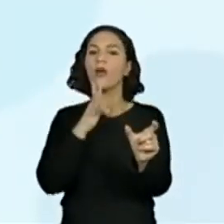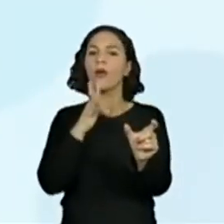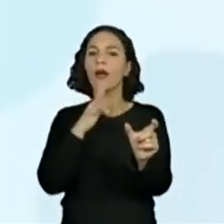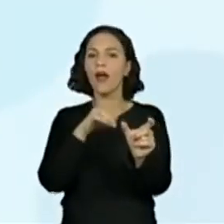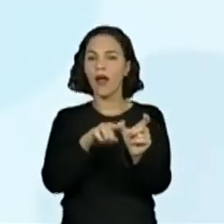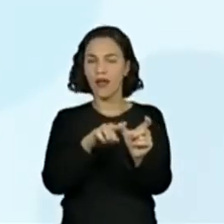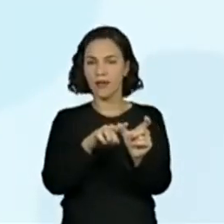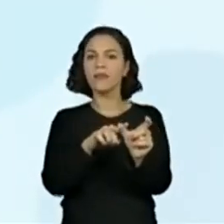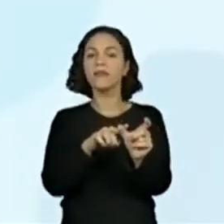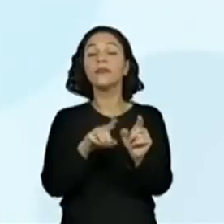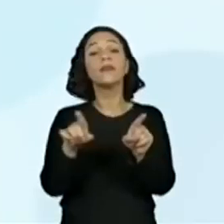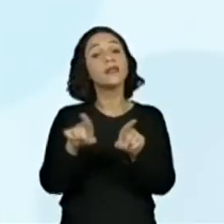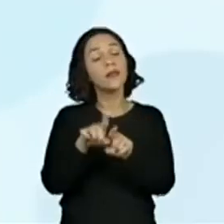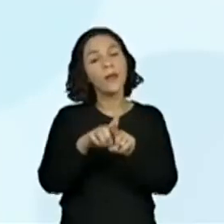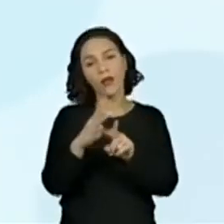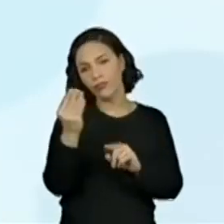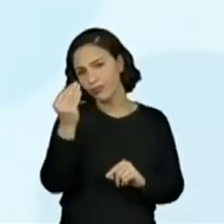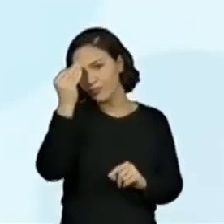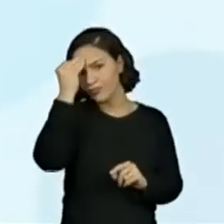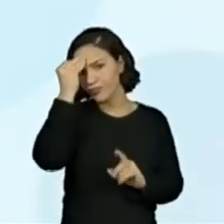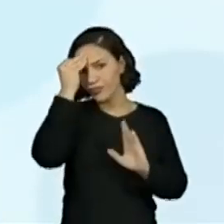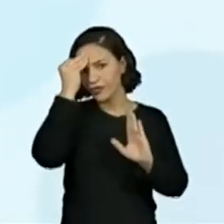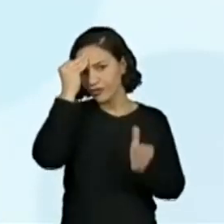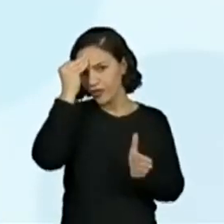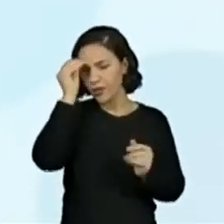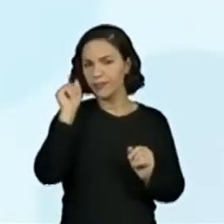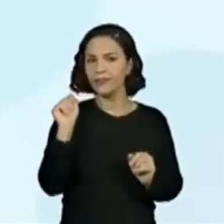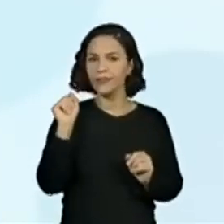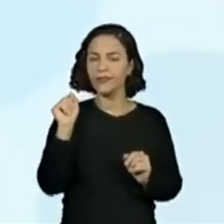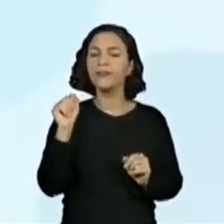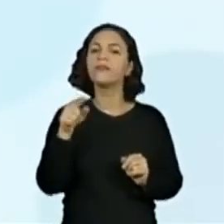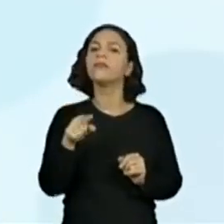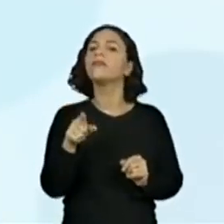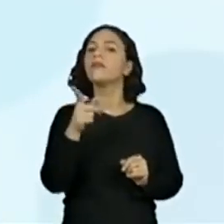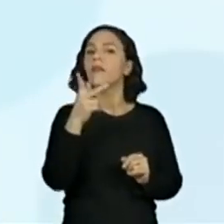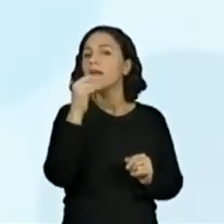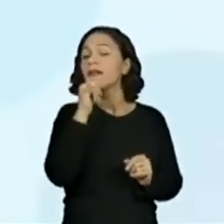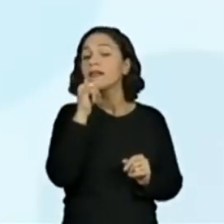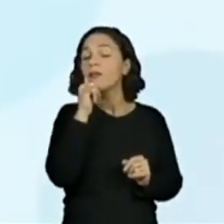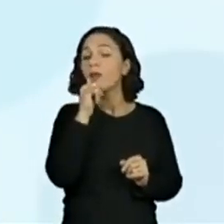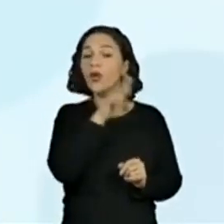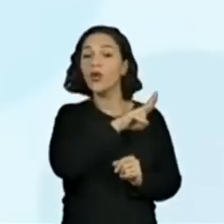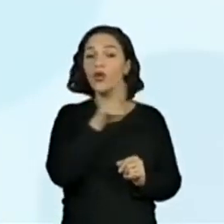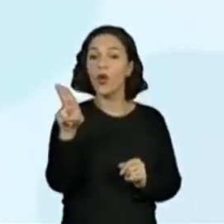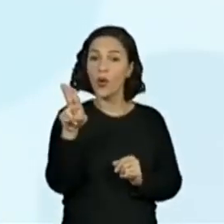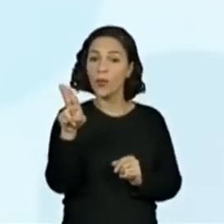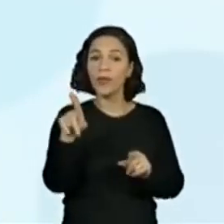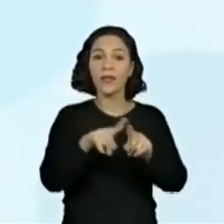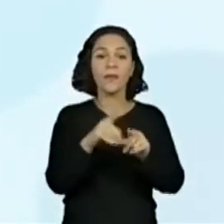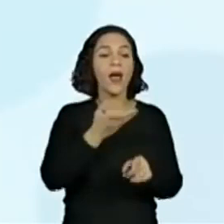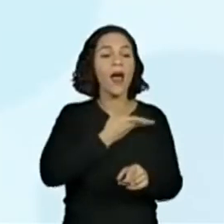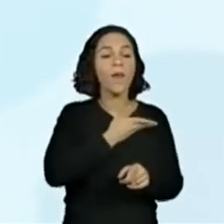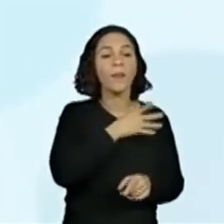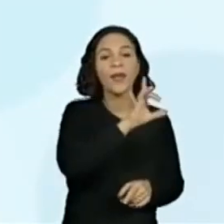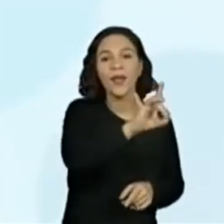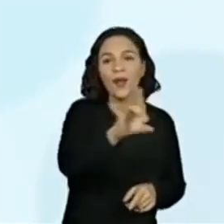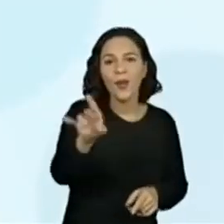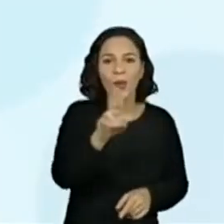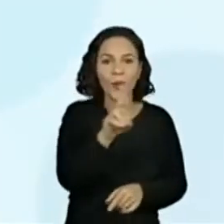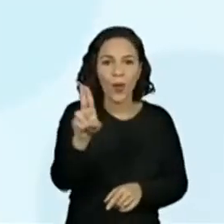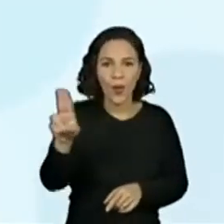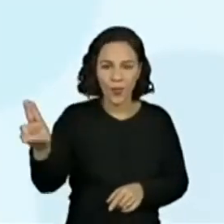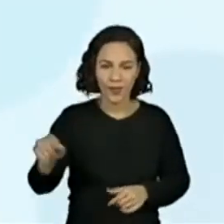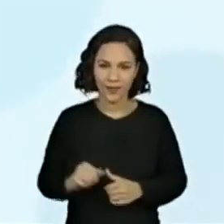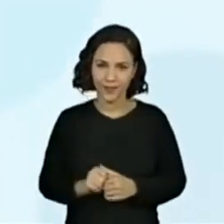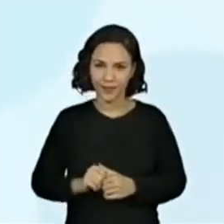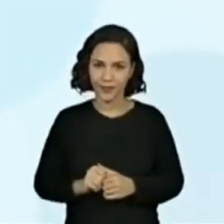conhecidas e ou memorizadas, estáveis como o próprio nome e o de colegas.